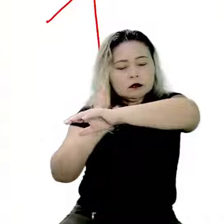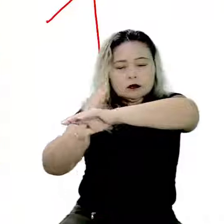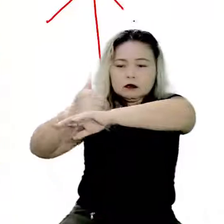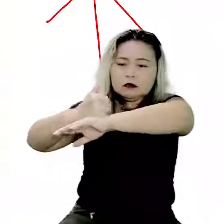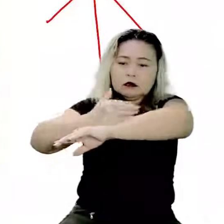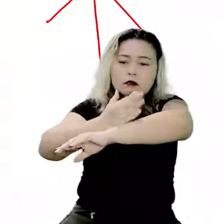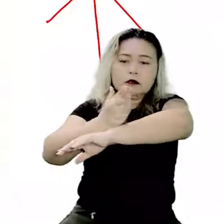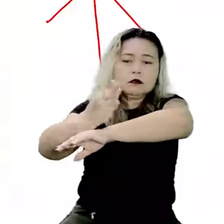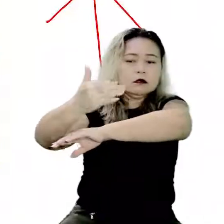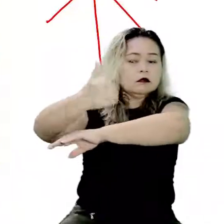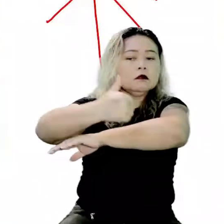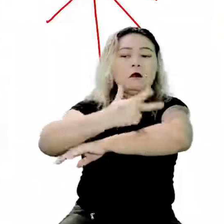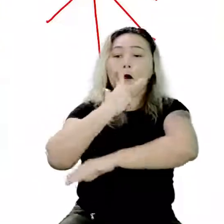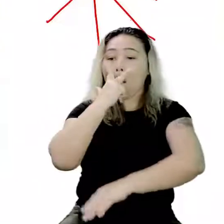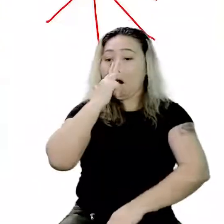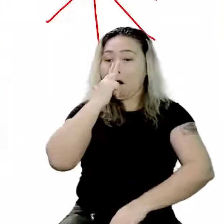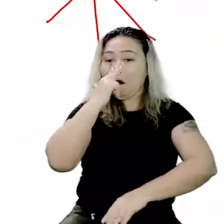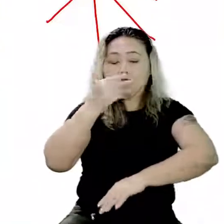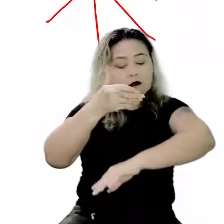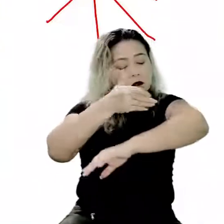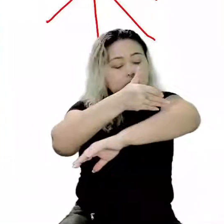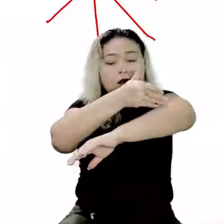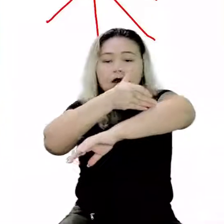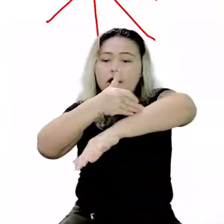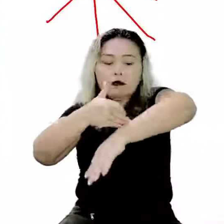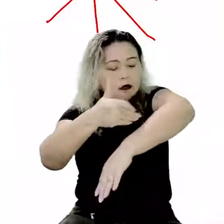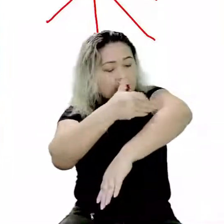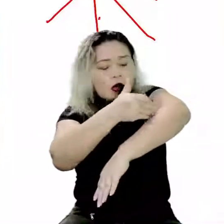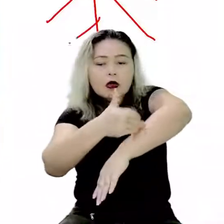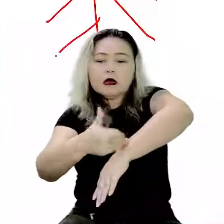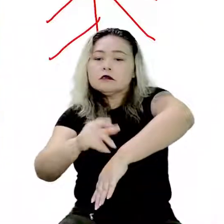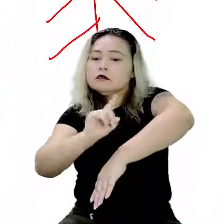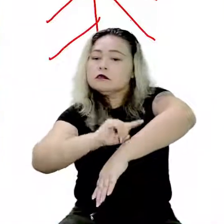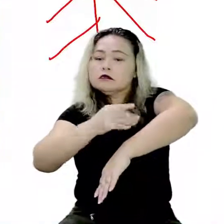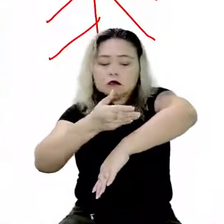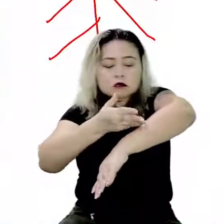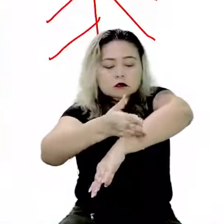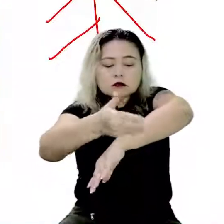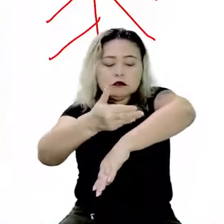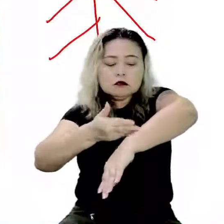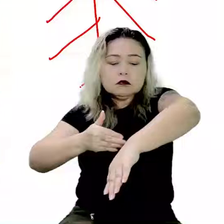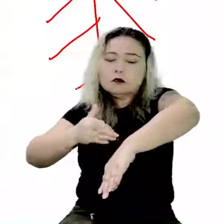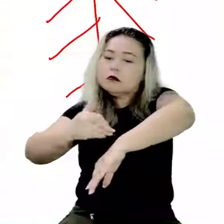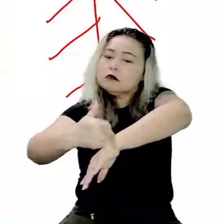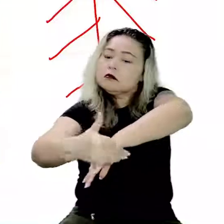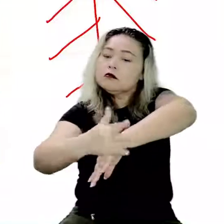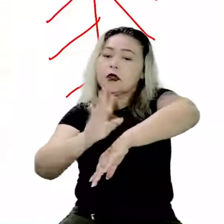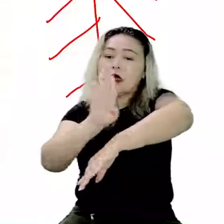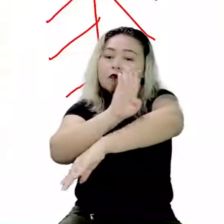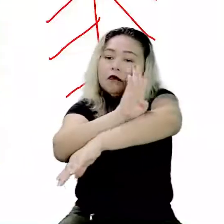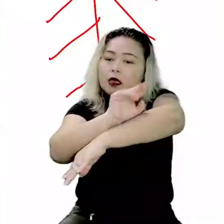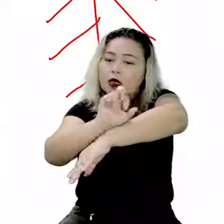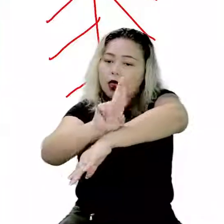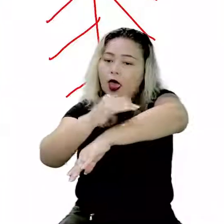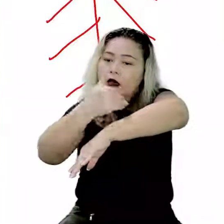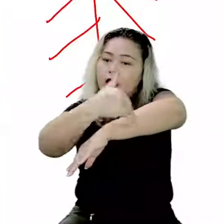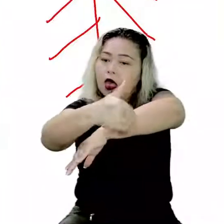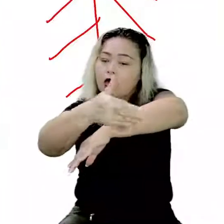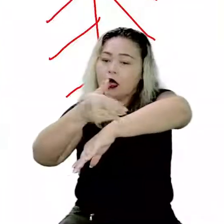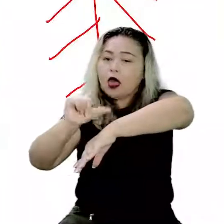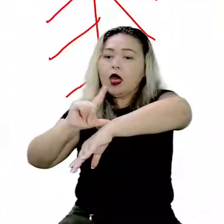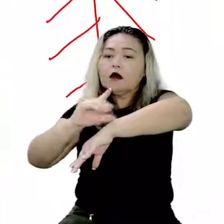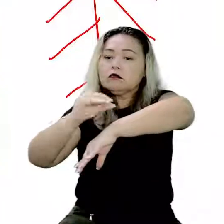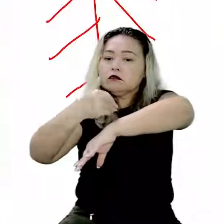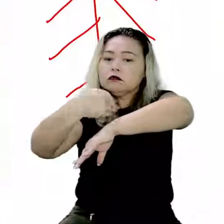várias espinhas de peixe, ou seja, as vicinais, né? E essas vicinais têm vários